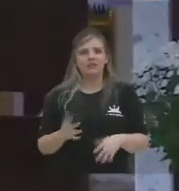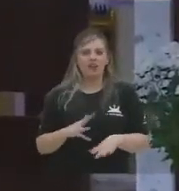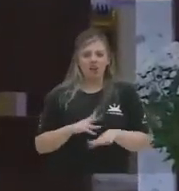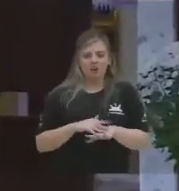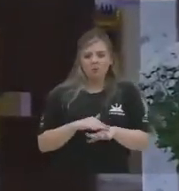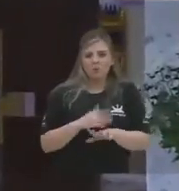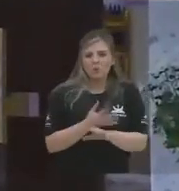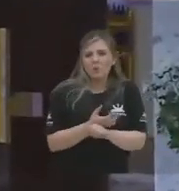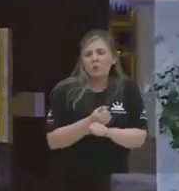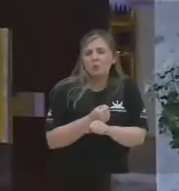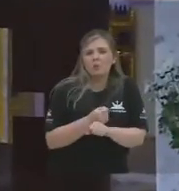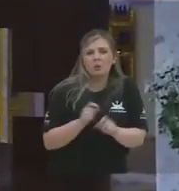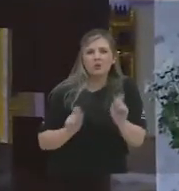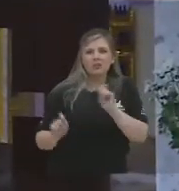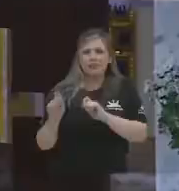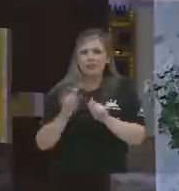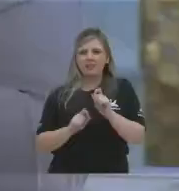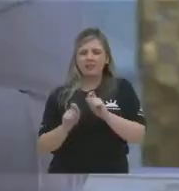um milagre?